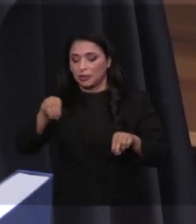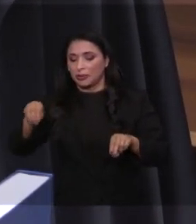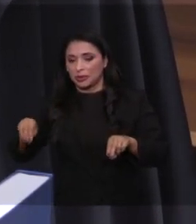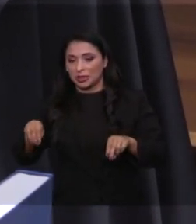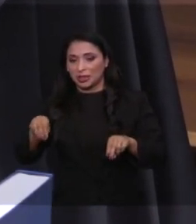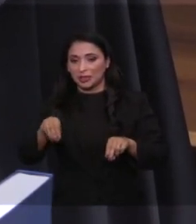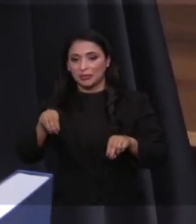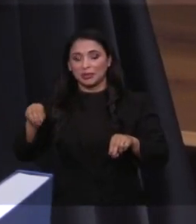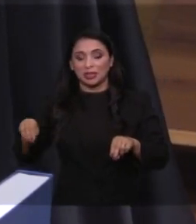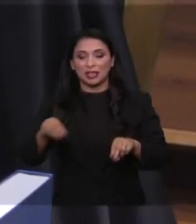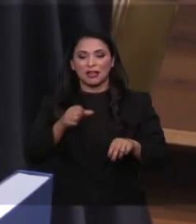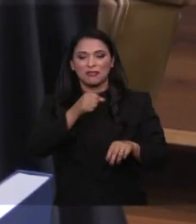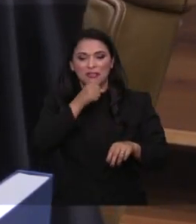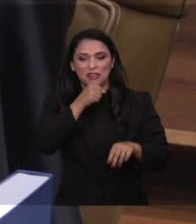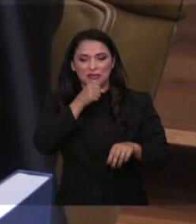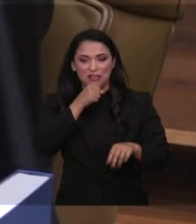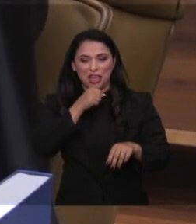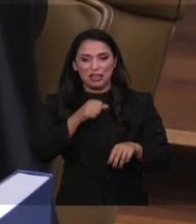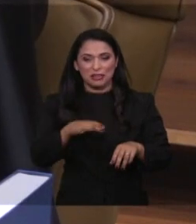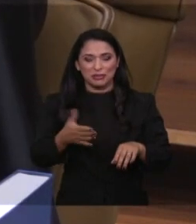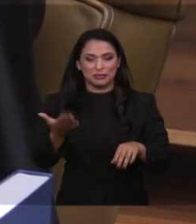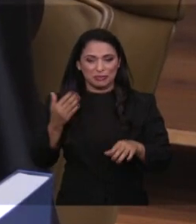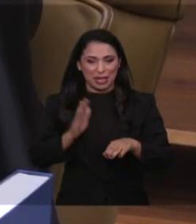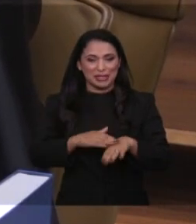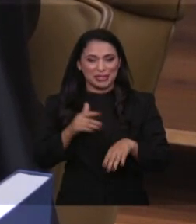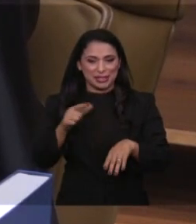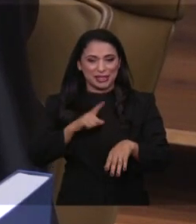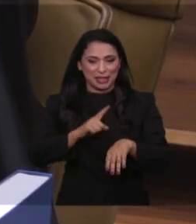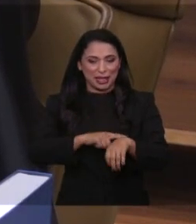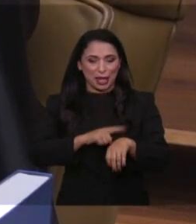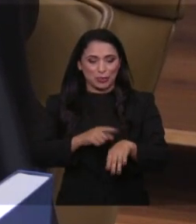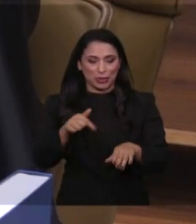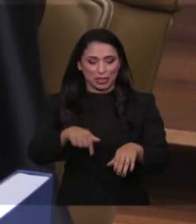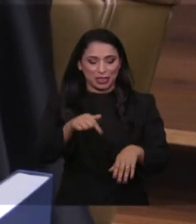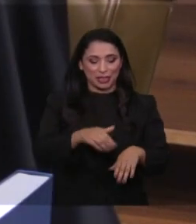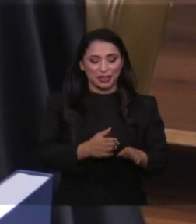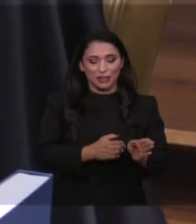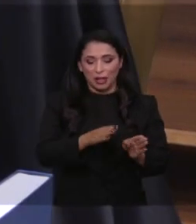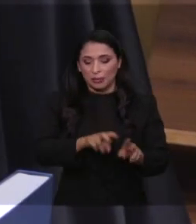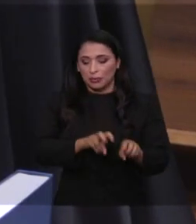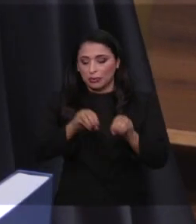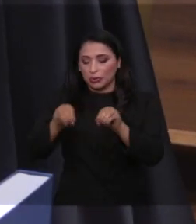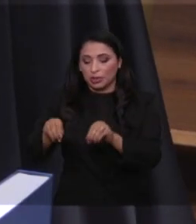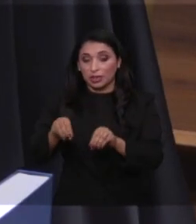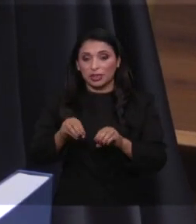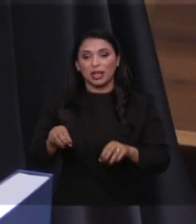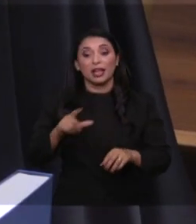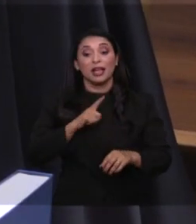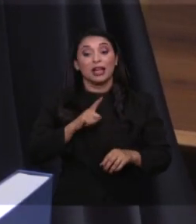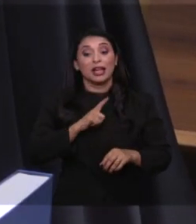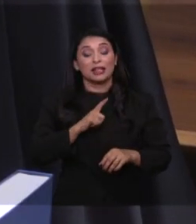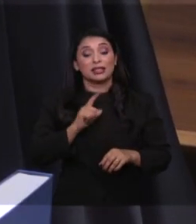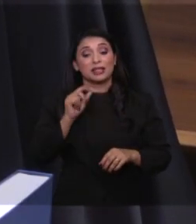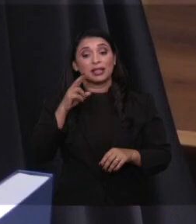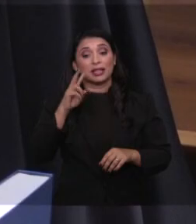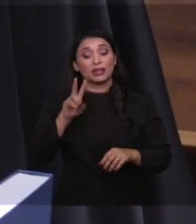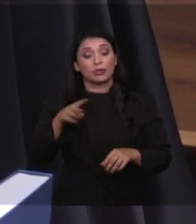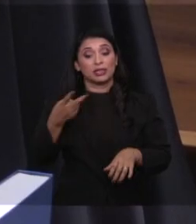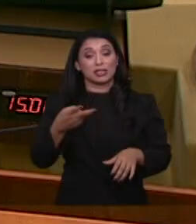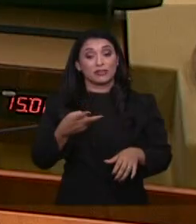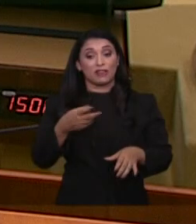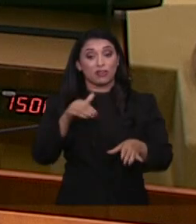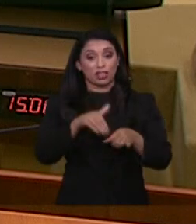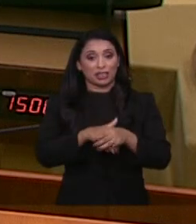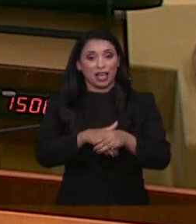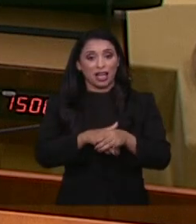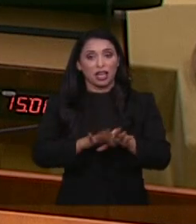da antiguidade, né, você tem a riqueza de, ao votar, ter uma